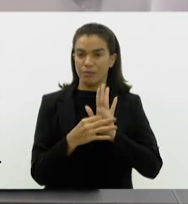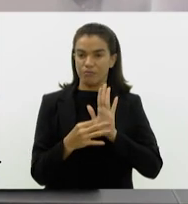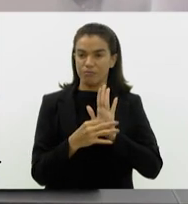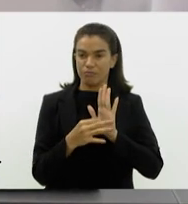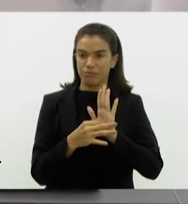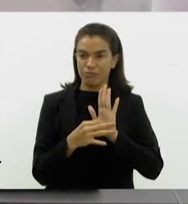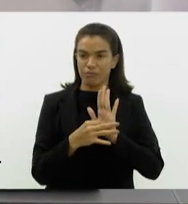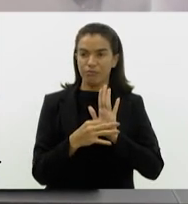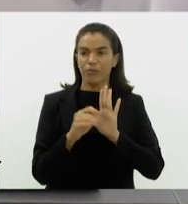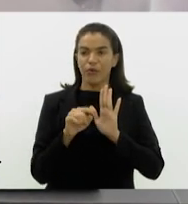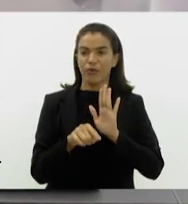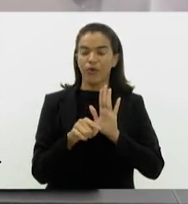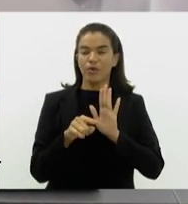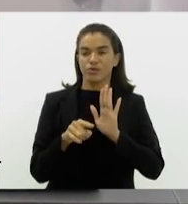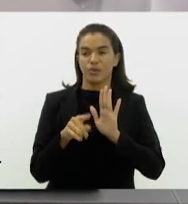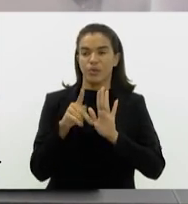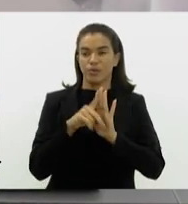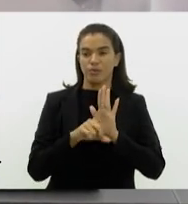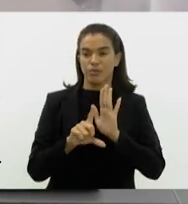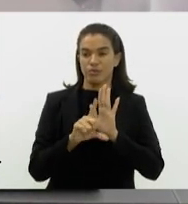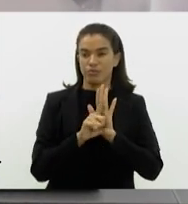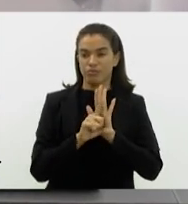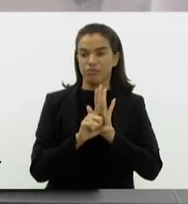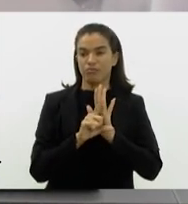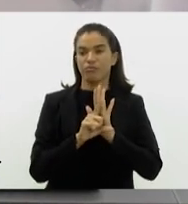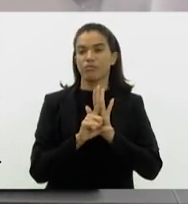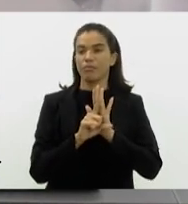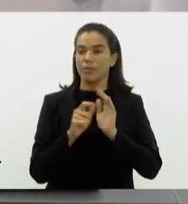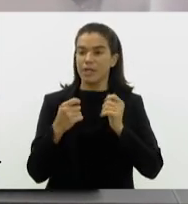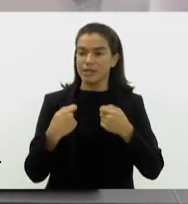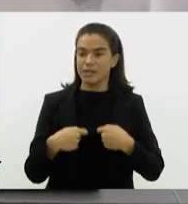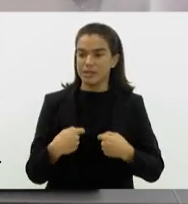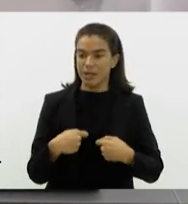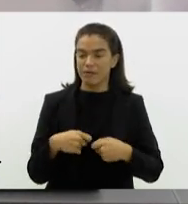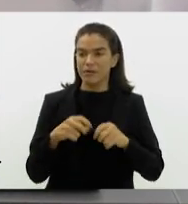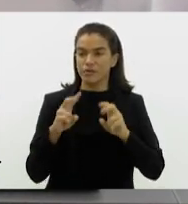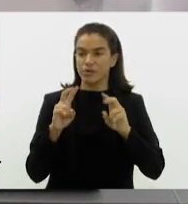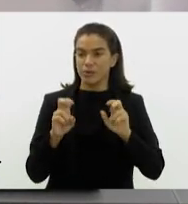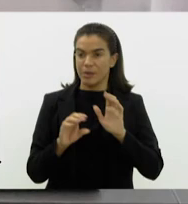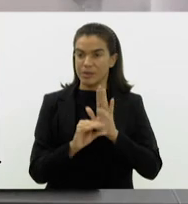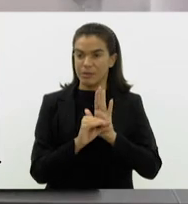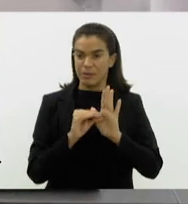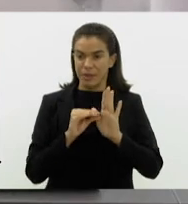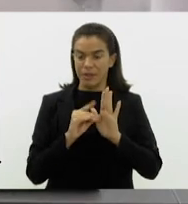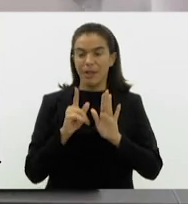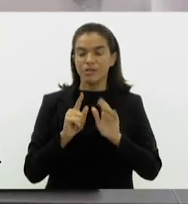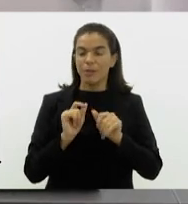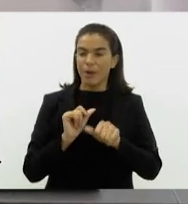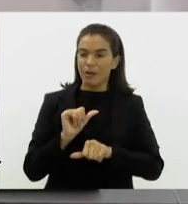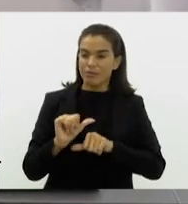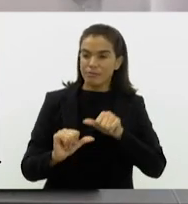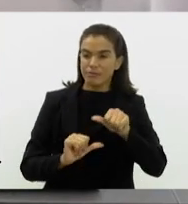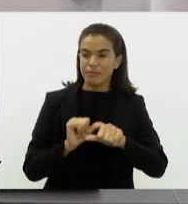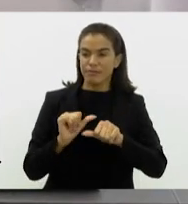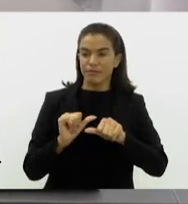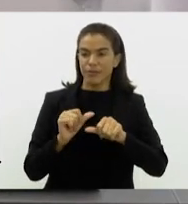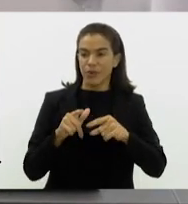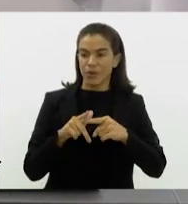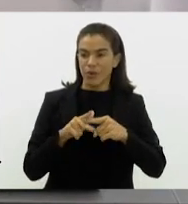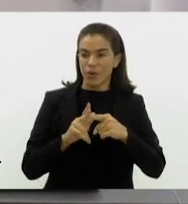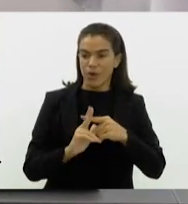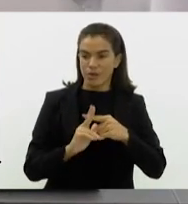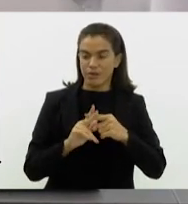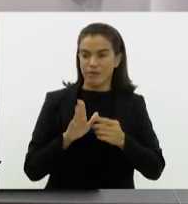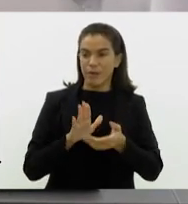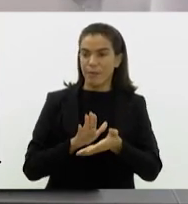foi dado sobre o projeto, enquanto deveria ter sido dado sobre as emendas. Então, é para fazer essa correção. Na verdade, saiu